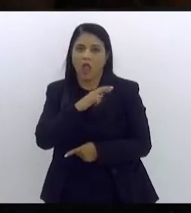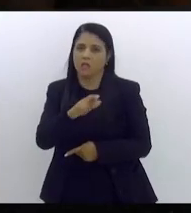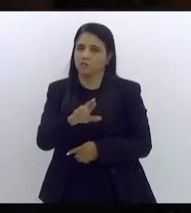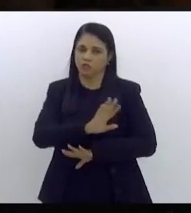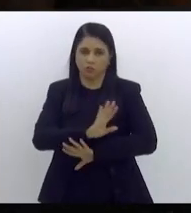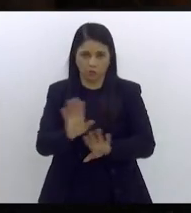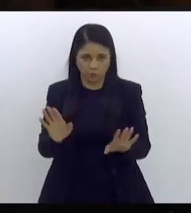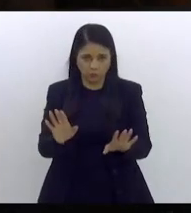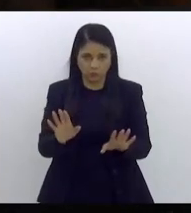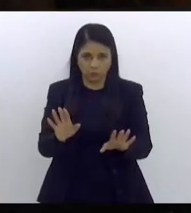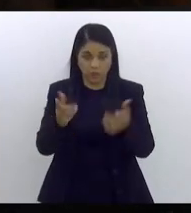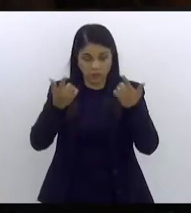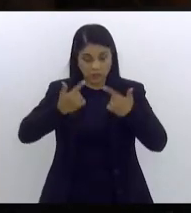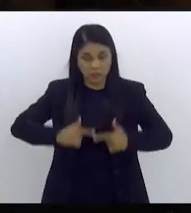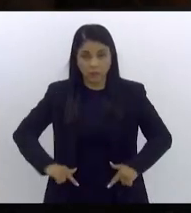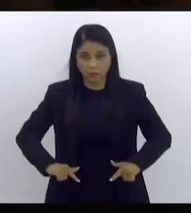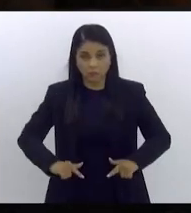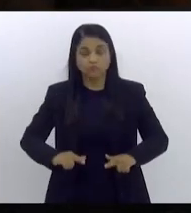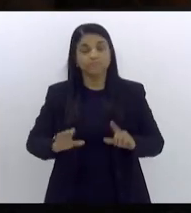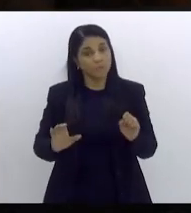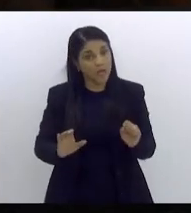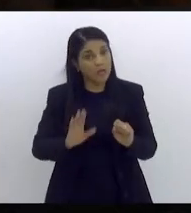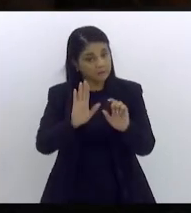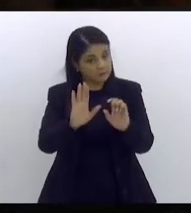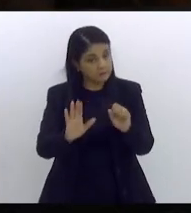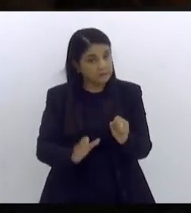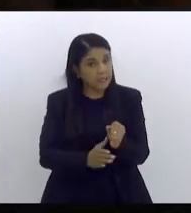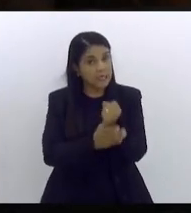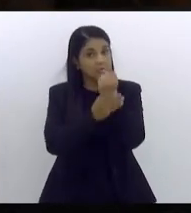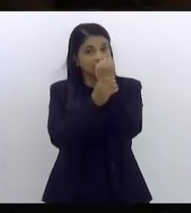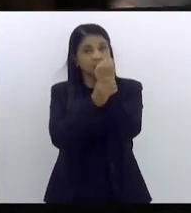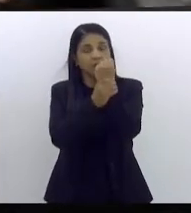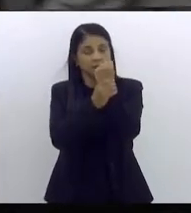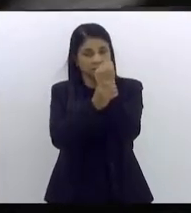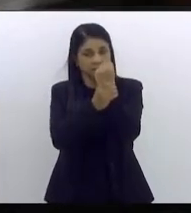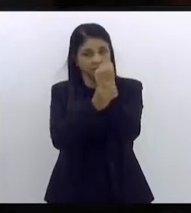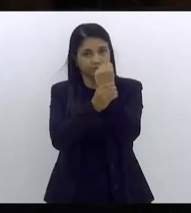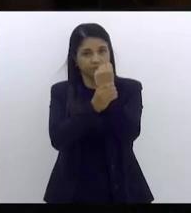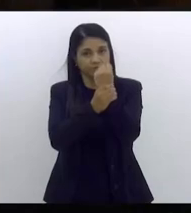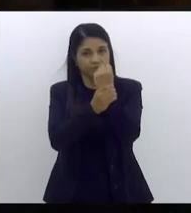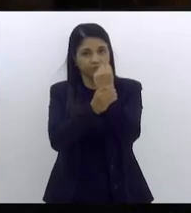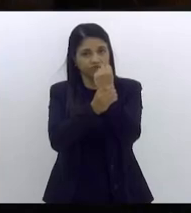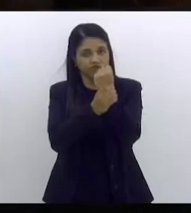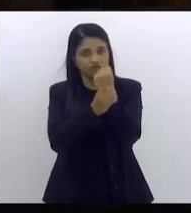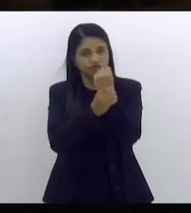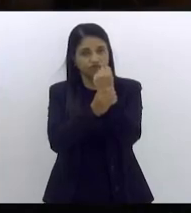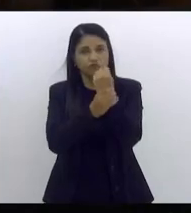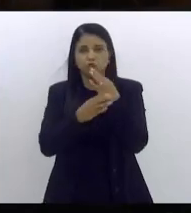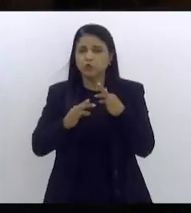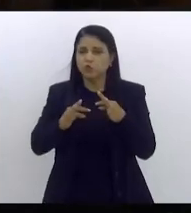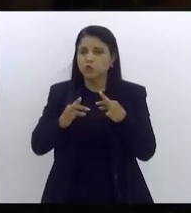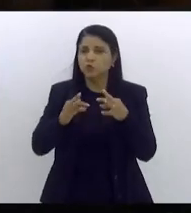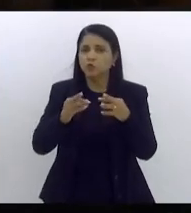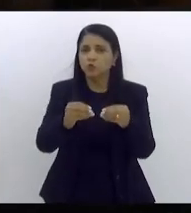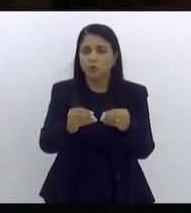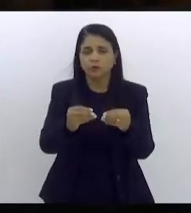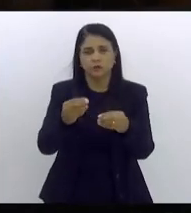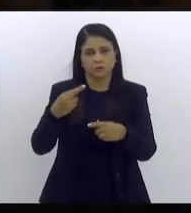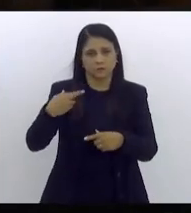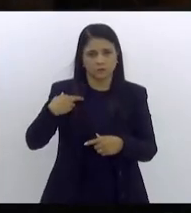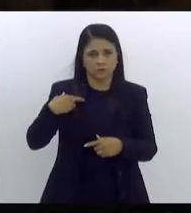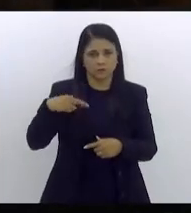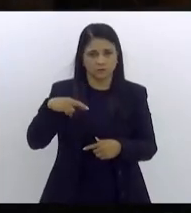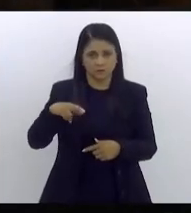Entretanto, garante a prática de todas as religiões.